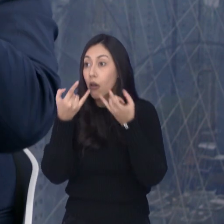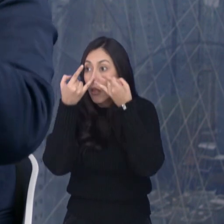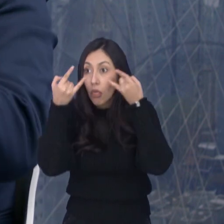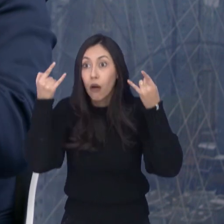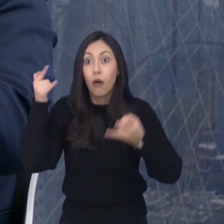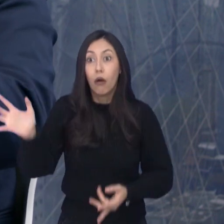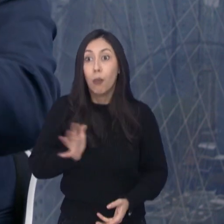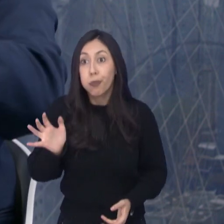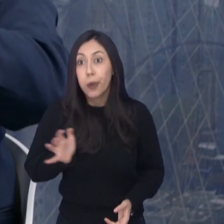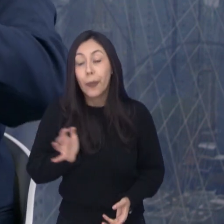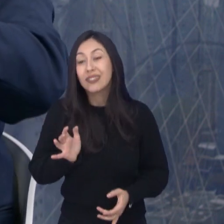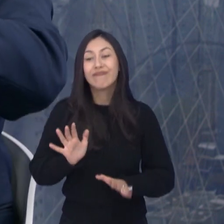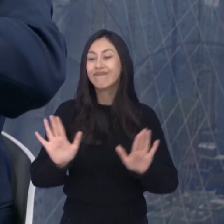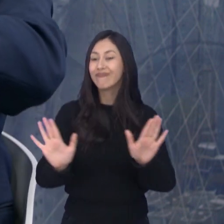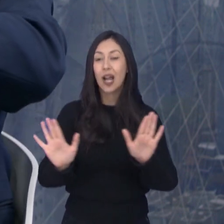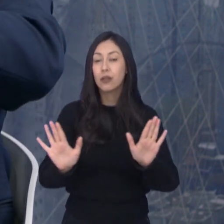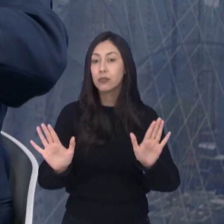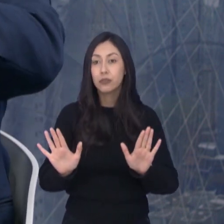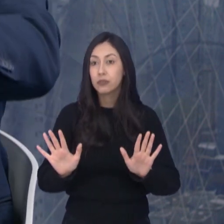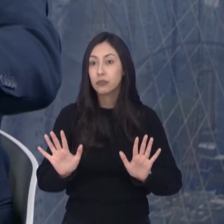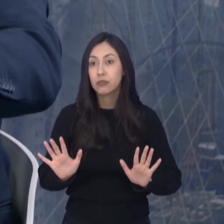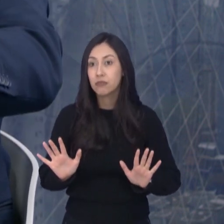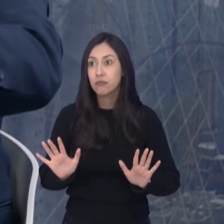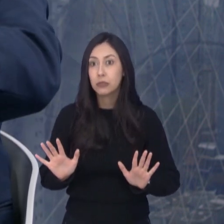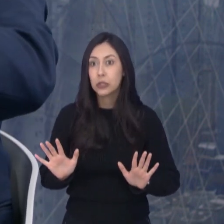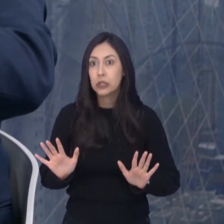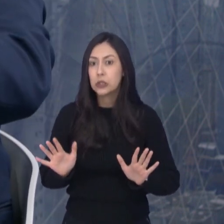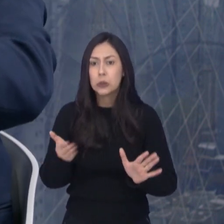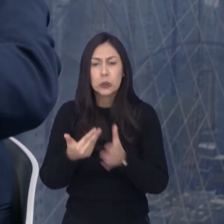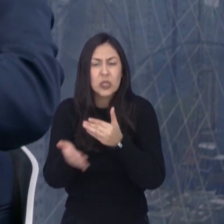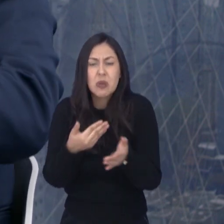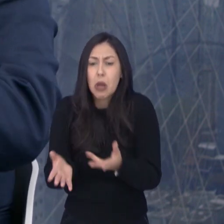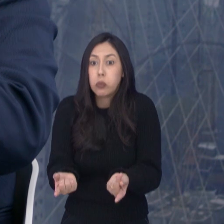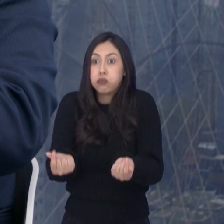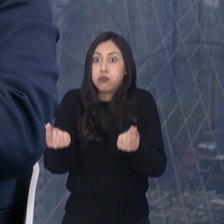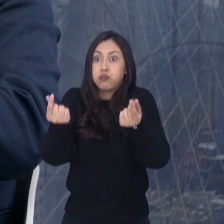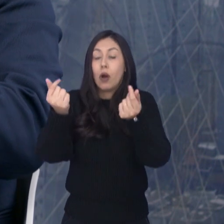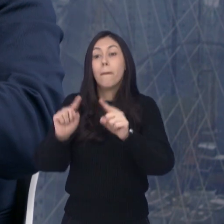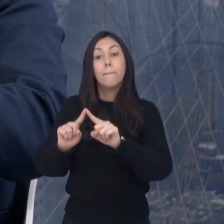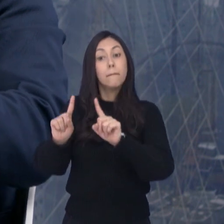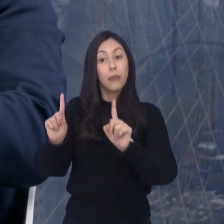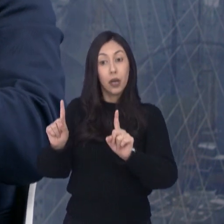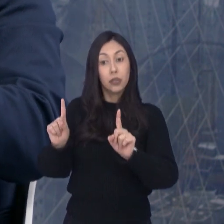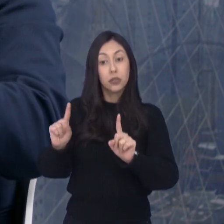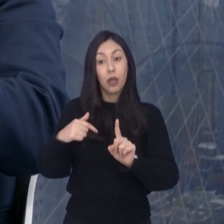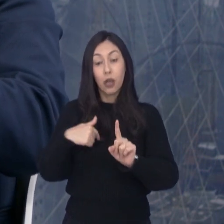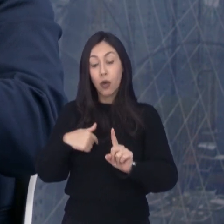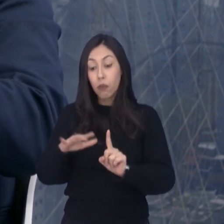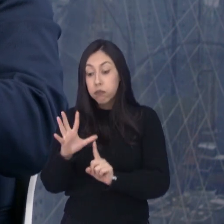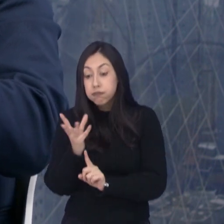nenhuma crítica a nada, nenhum juízo de valor. Mas se eu quero, como